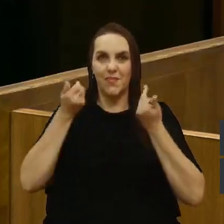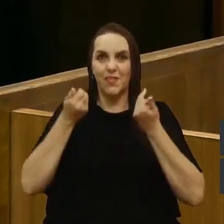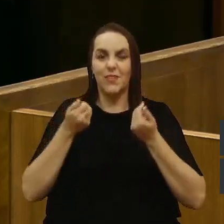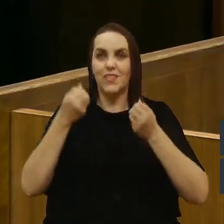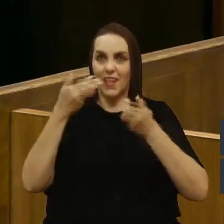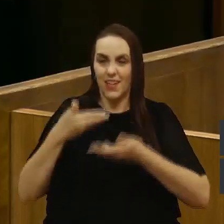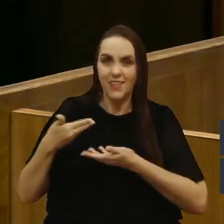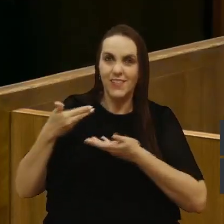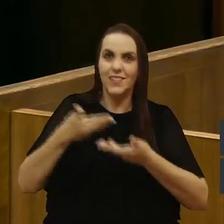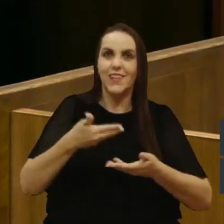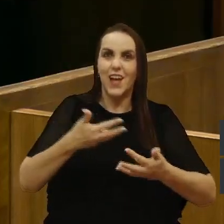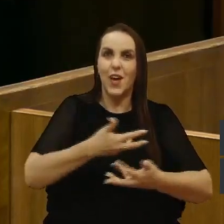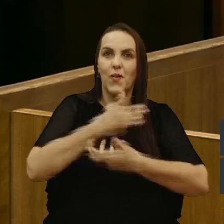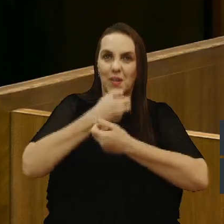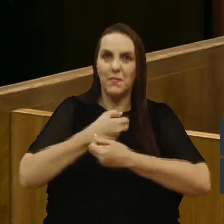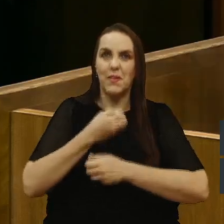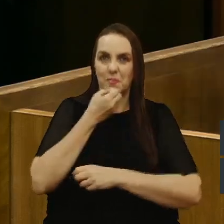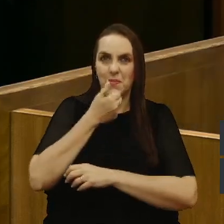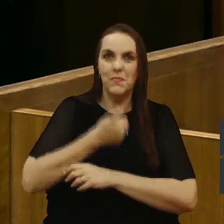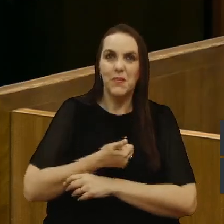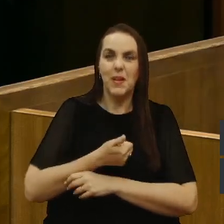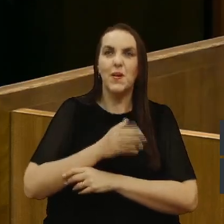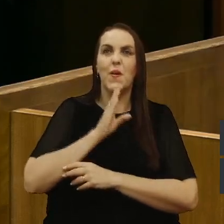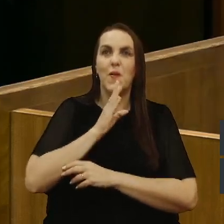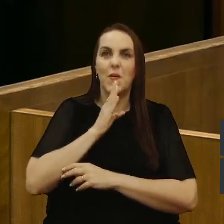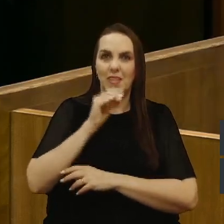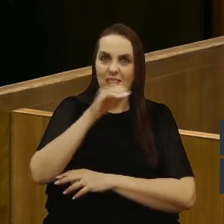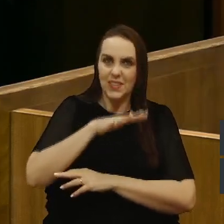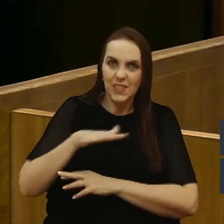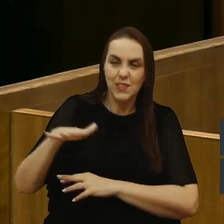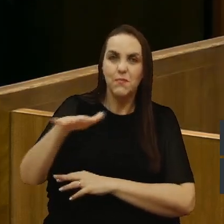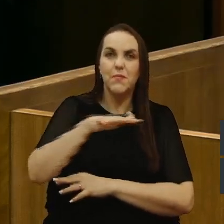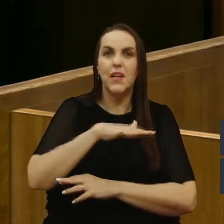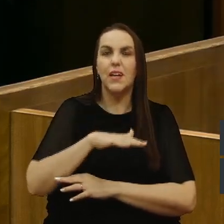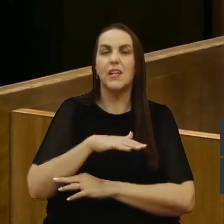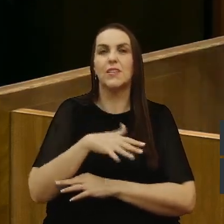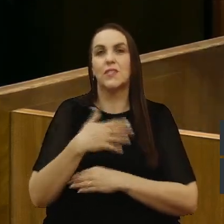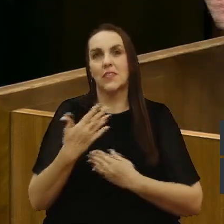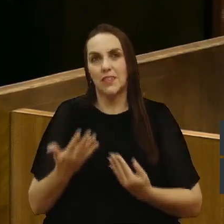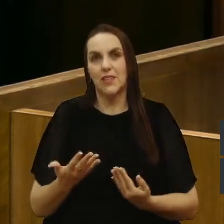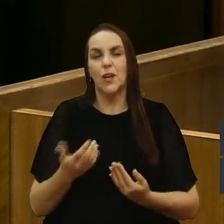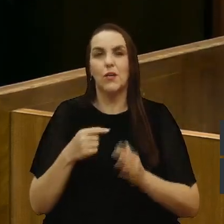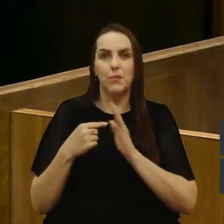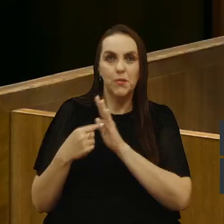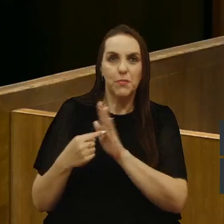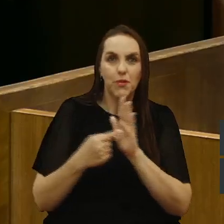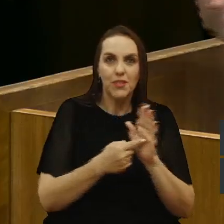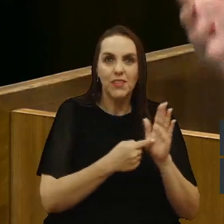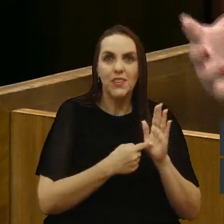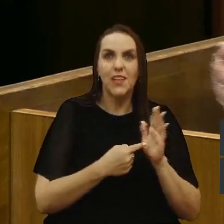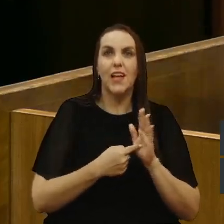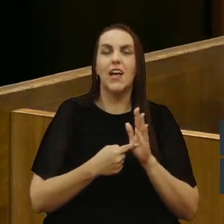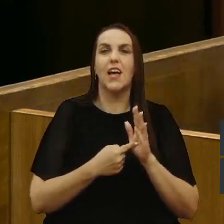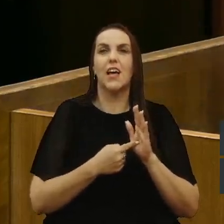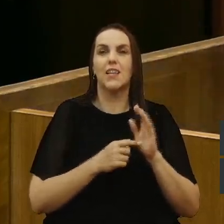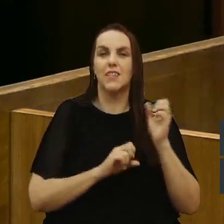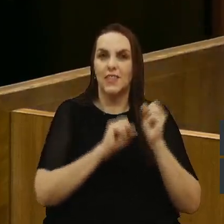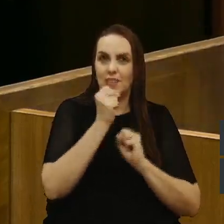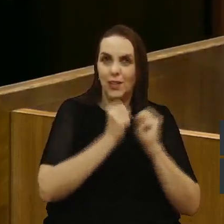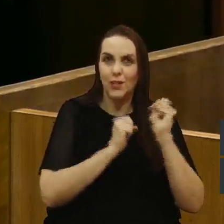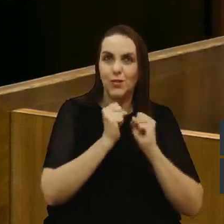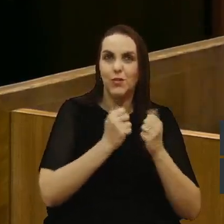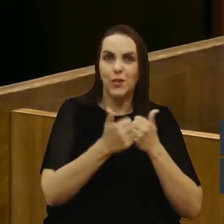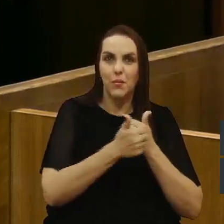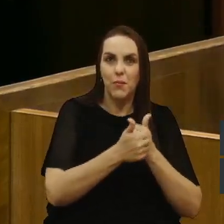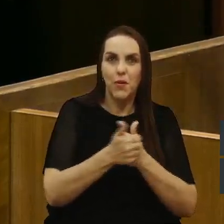recebem muito bem, né? Conheci o espaço lá e eles me mostraram a questão das agroindústrias próximas, todos